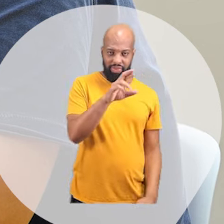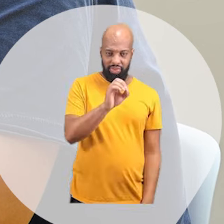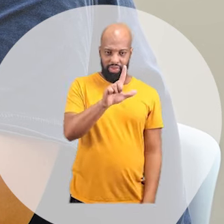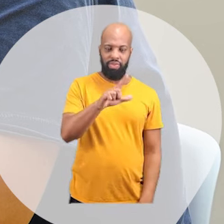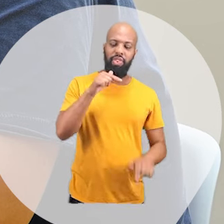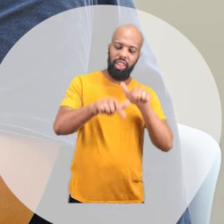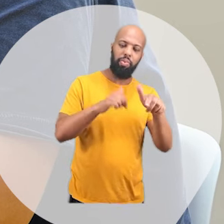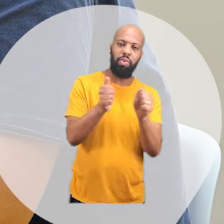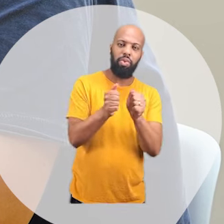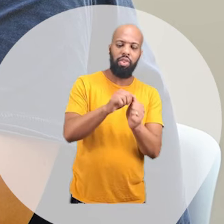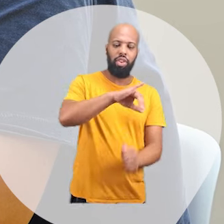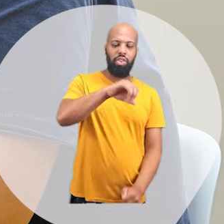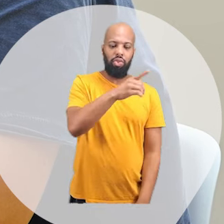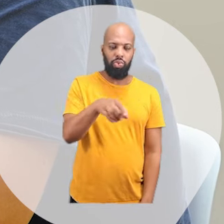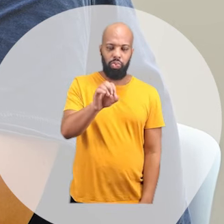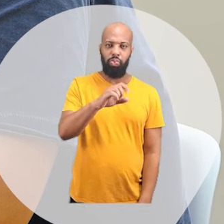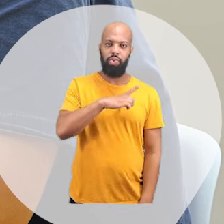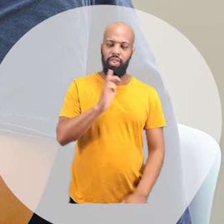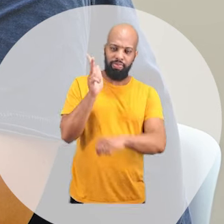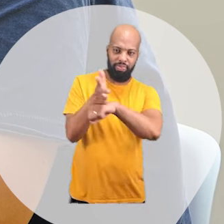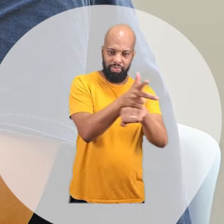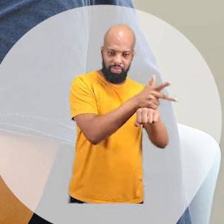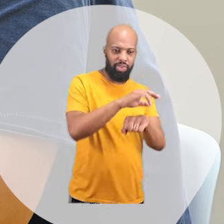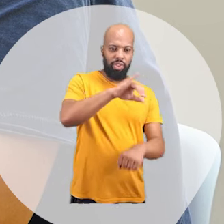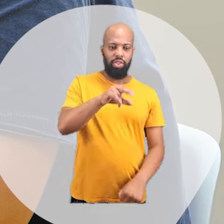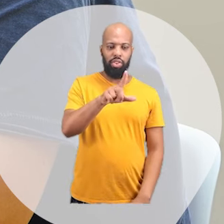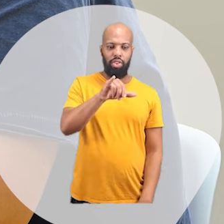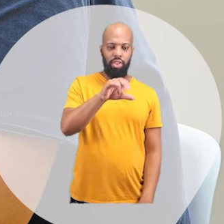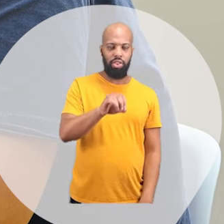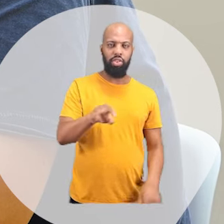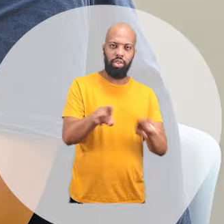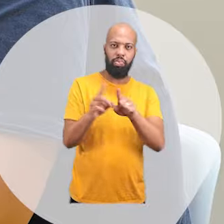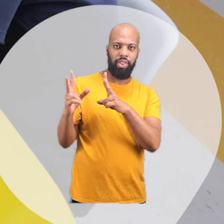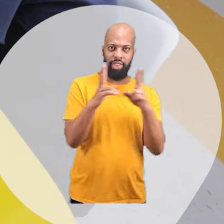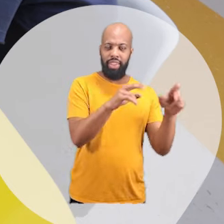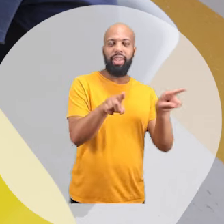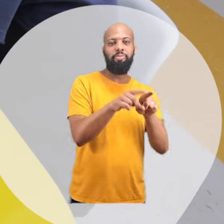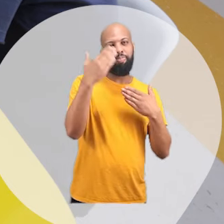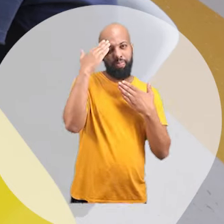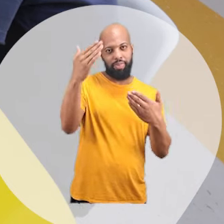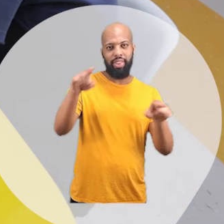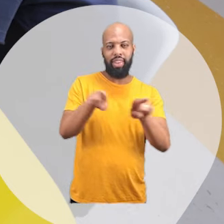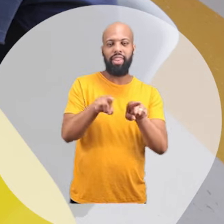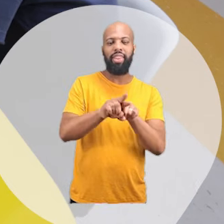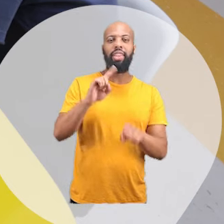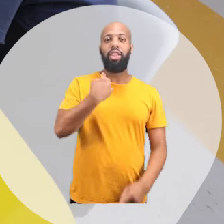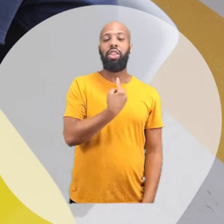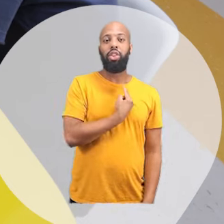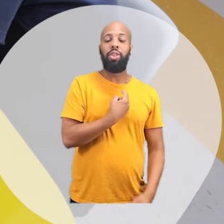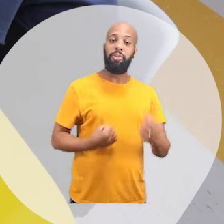que trabalha conosco João que está ali na captação de imagem Juliana que tá trabalhando na edição agradecemos o